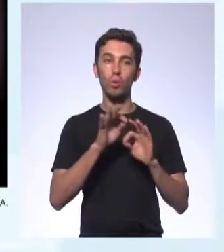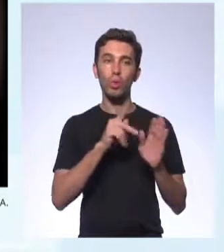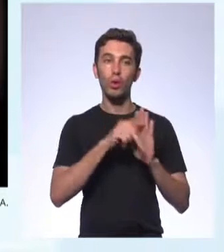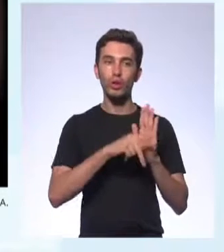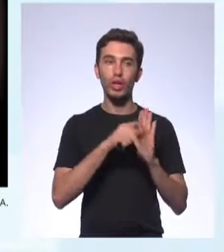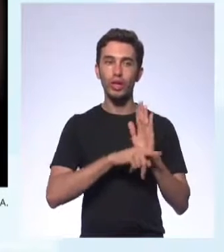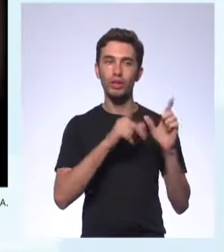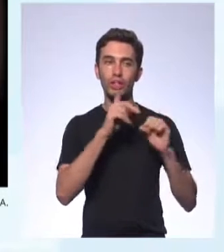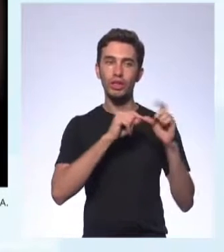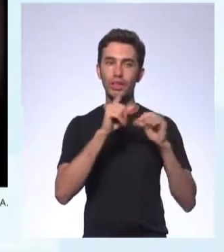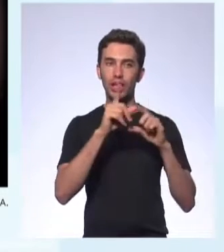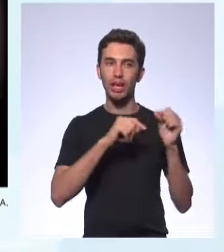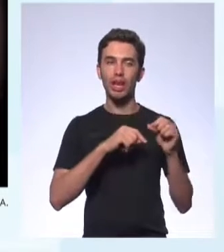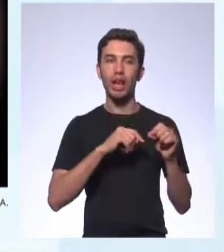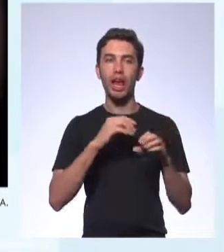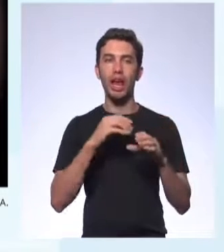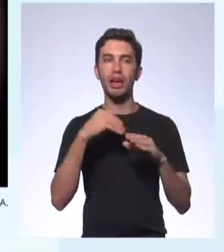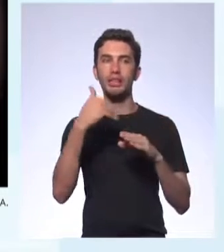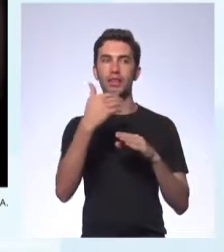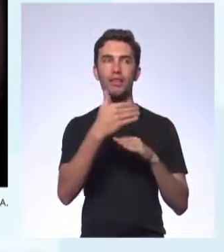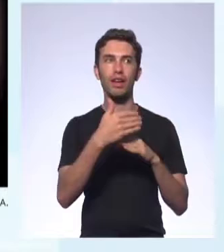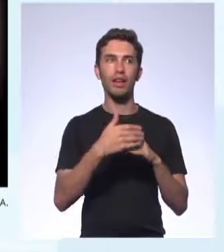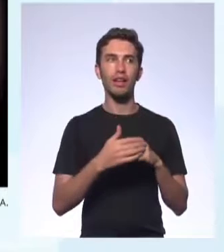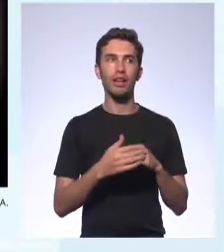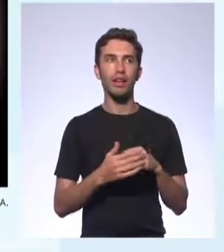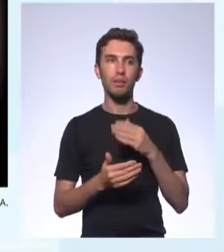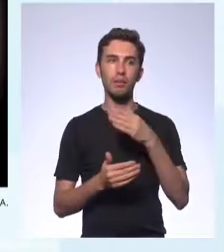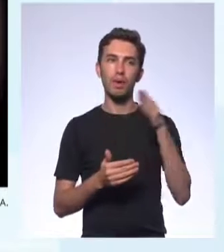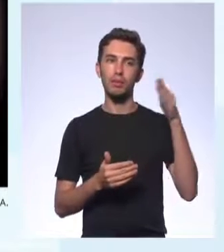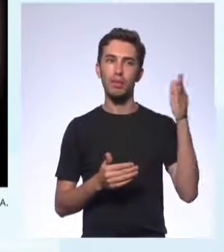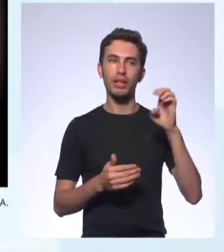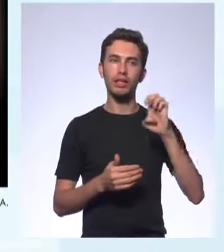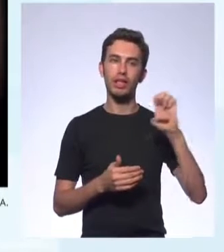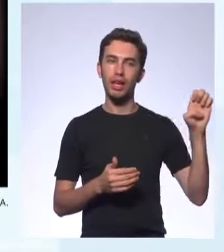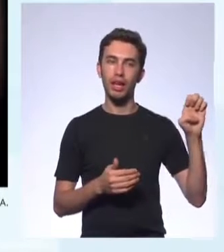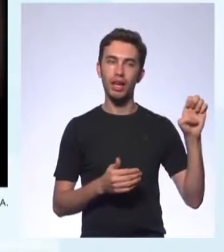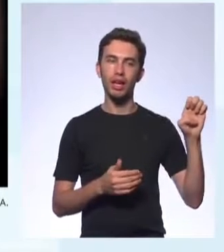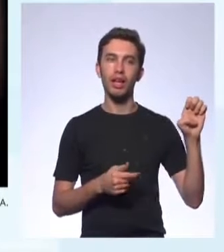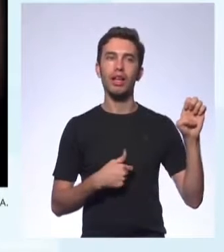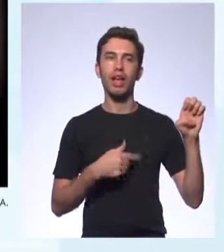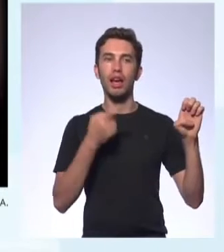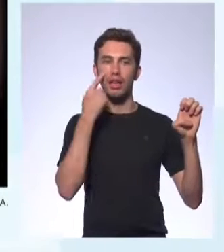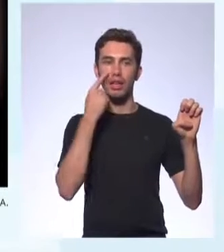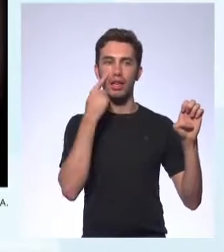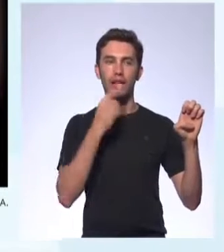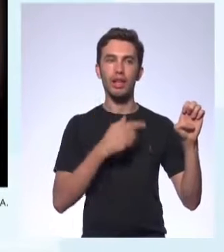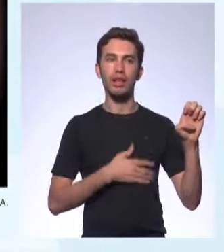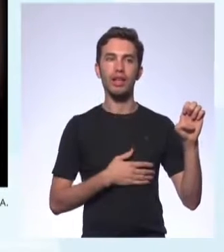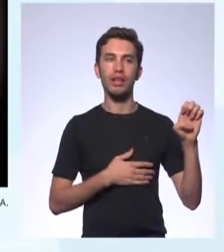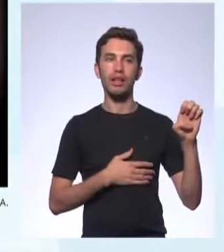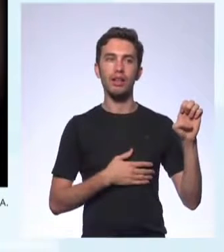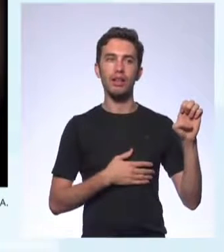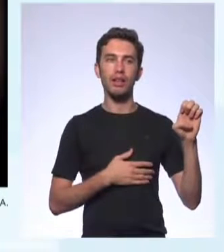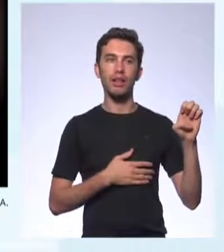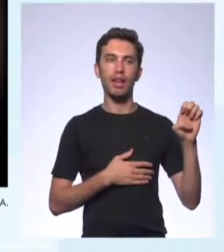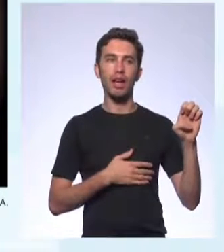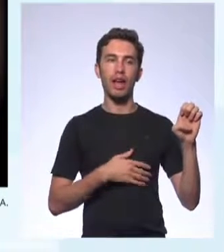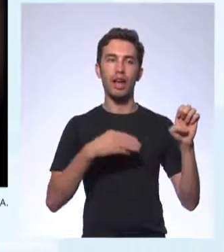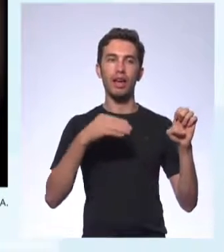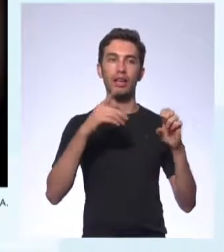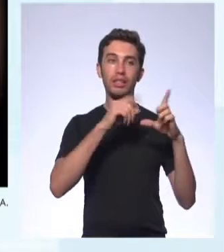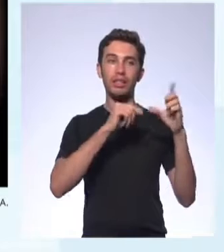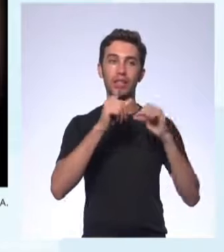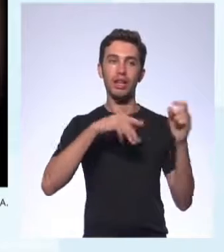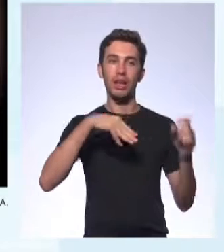protoestrela. Aí você se deslocando para cá, você vai ter para a esquerda, você vai ter aquela estrela massiva,